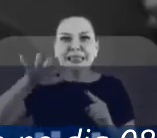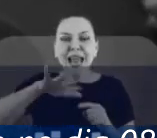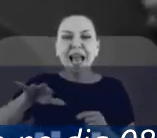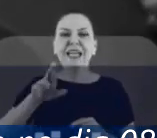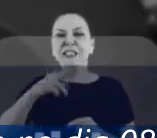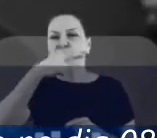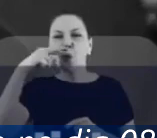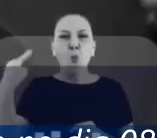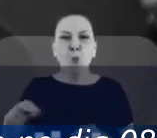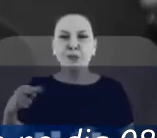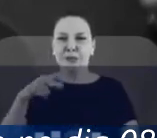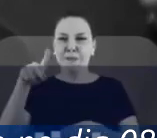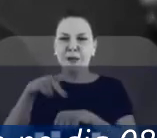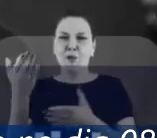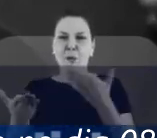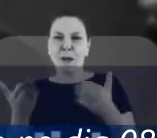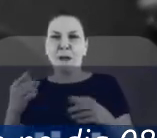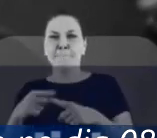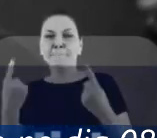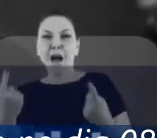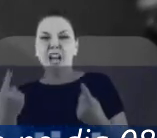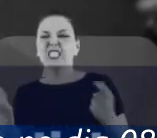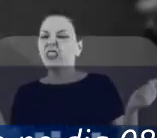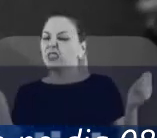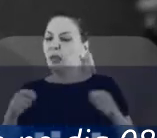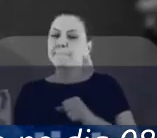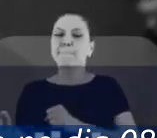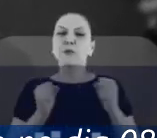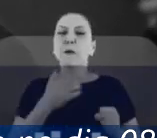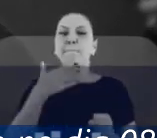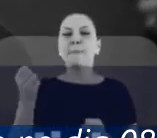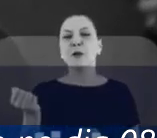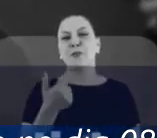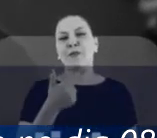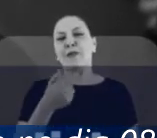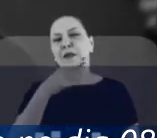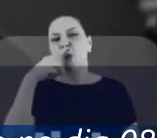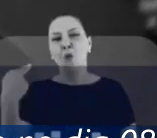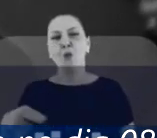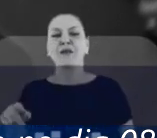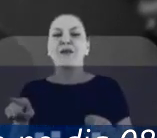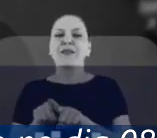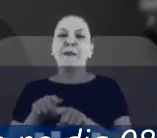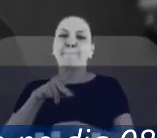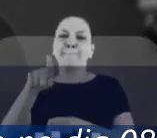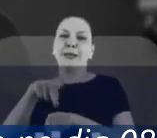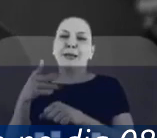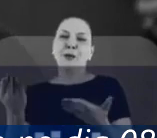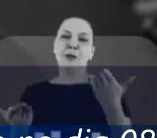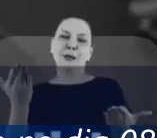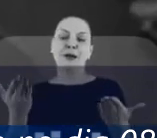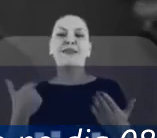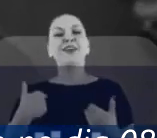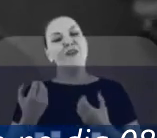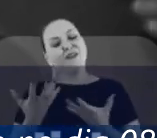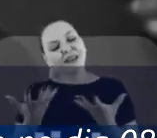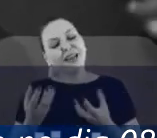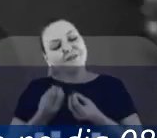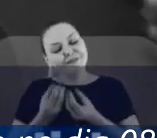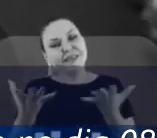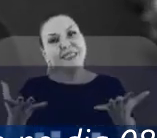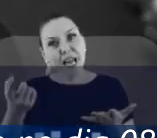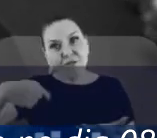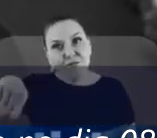mais os Presidente rememorou o questionamento jurídico cuy Brothers também conhecido como cu e bono